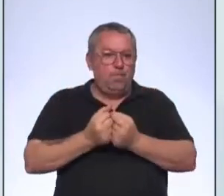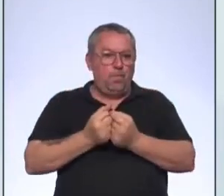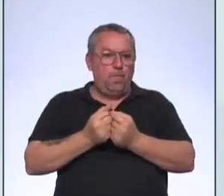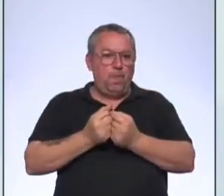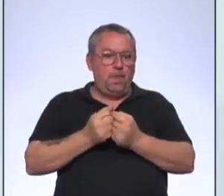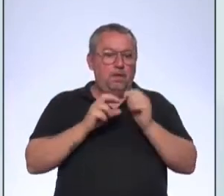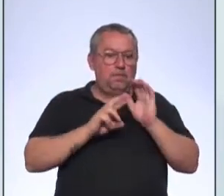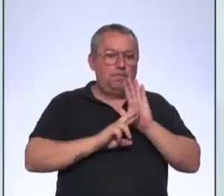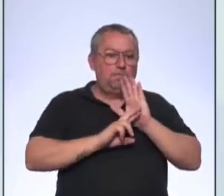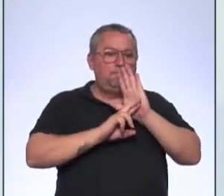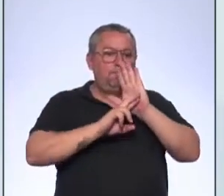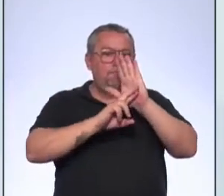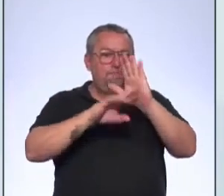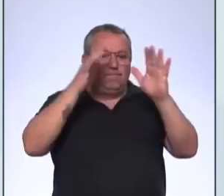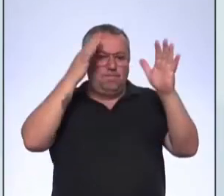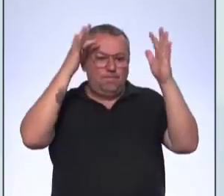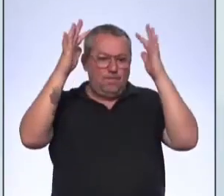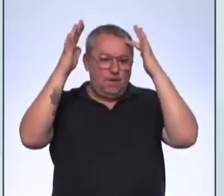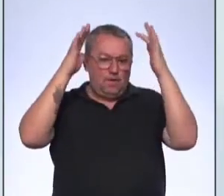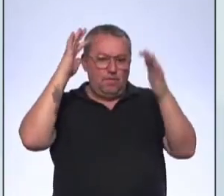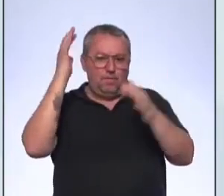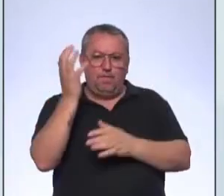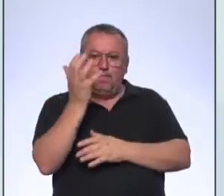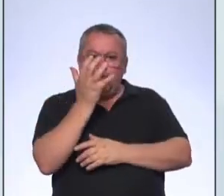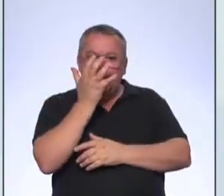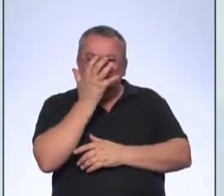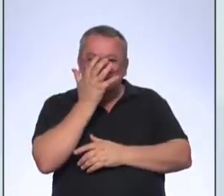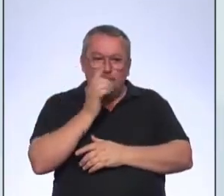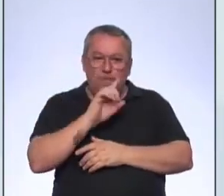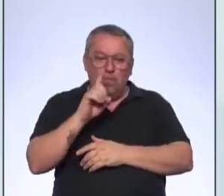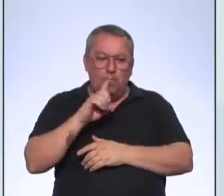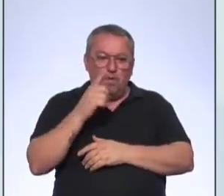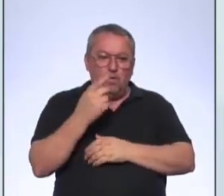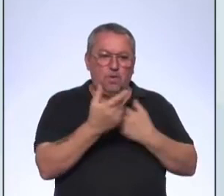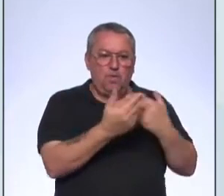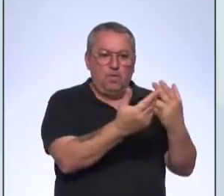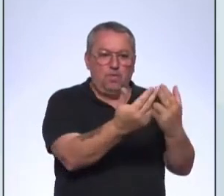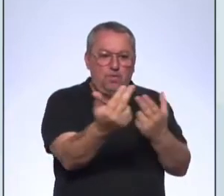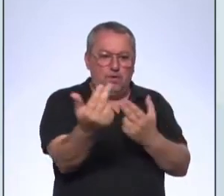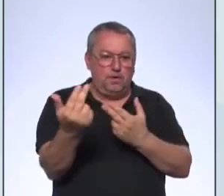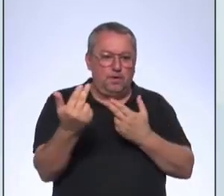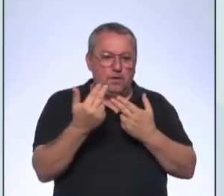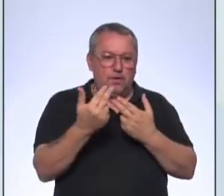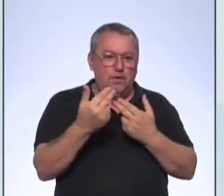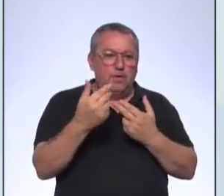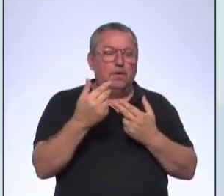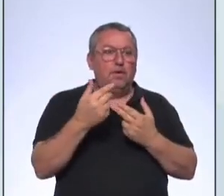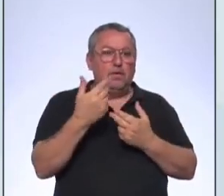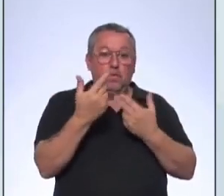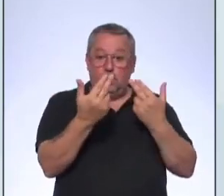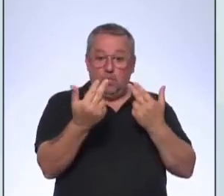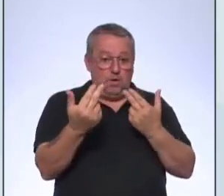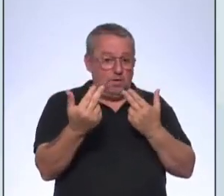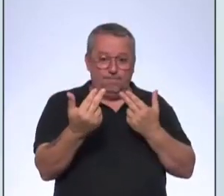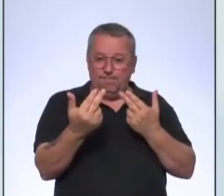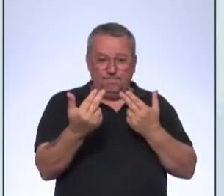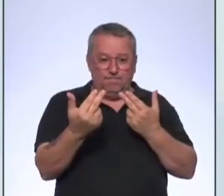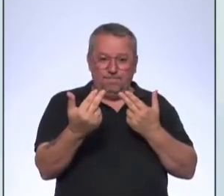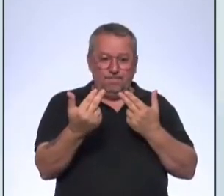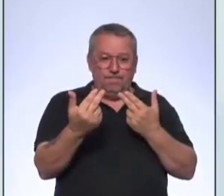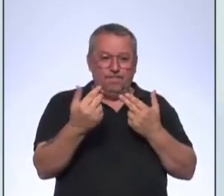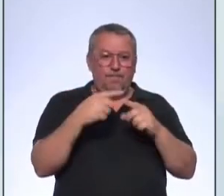As representações imaginárias das máscaras não são homogêneas, ou seja, não são